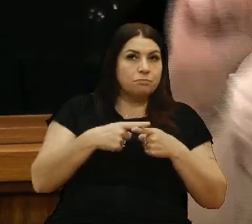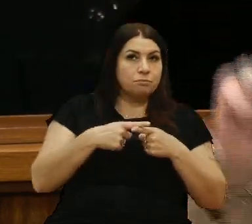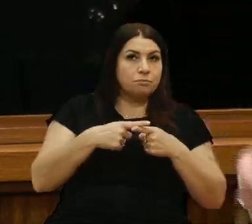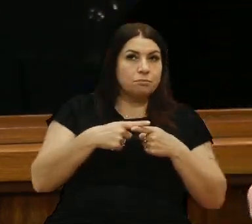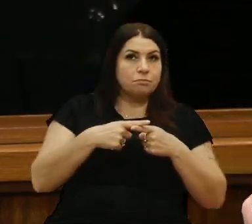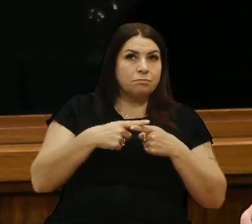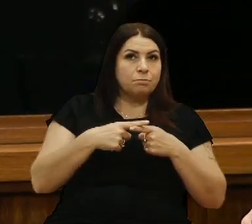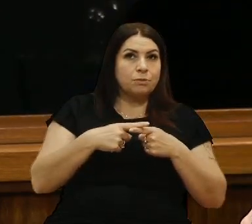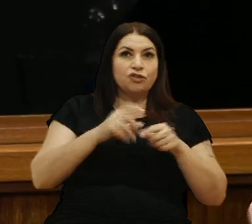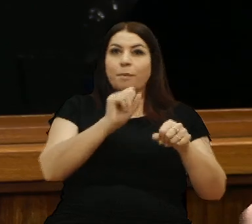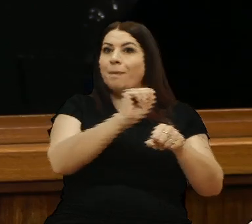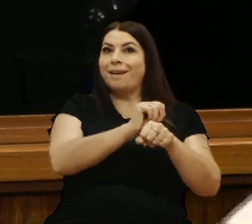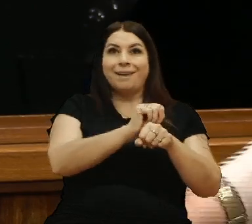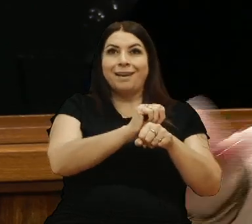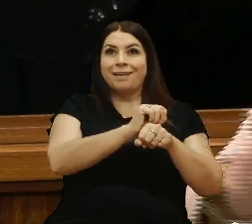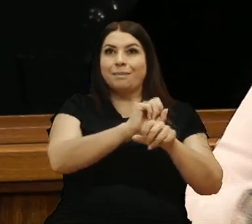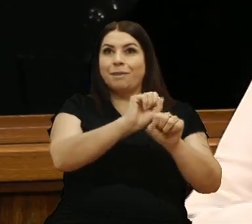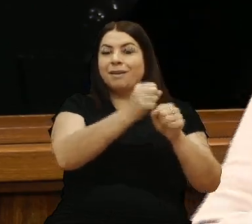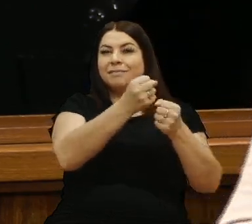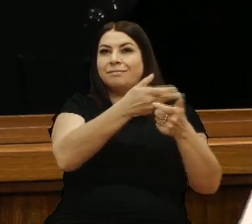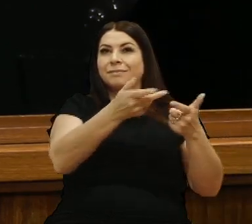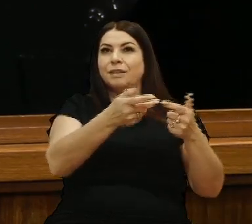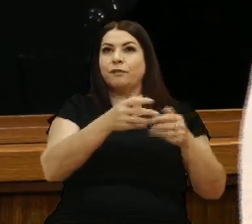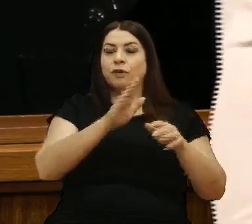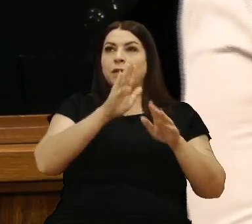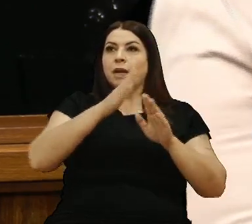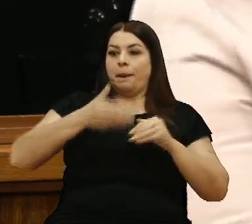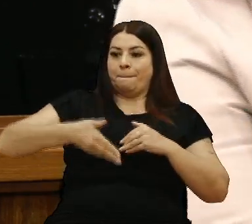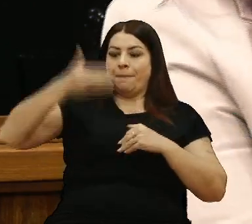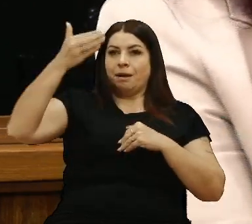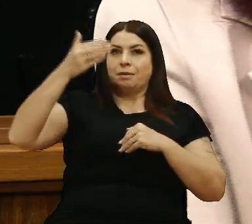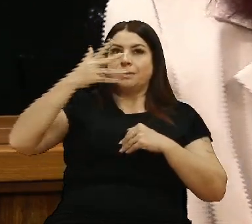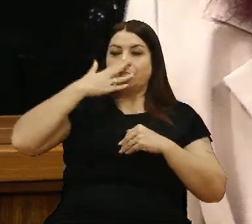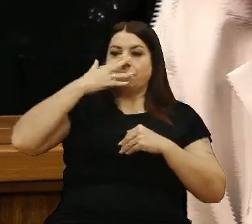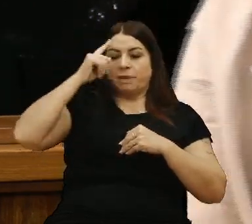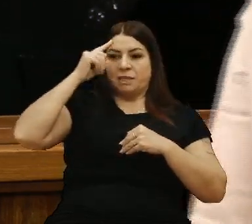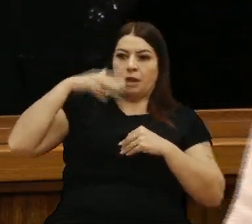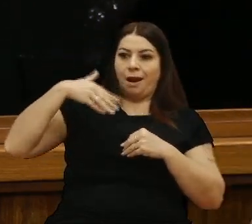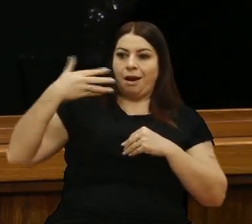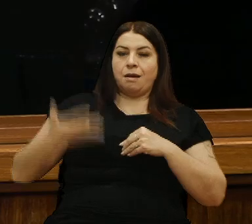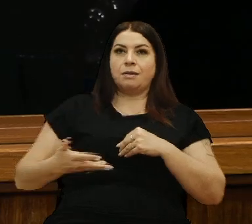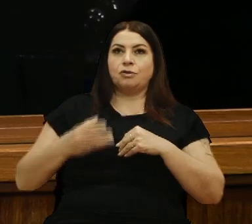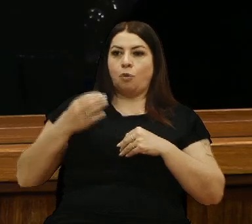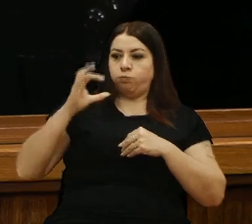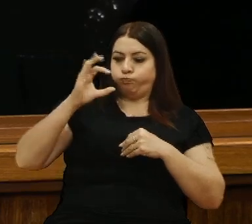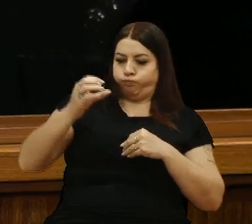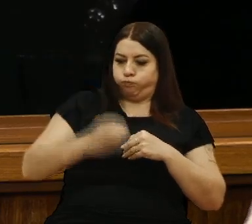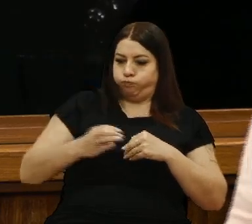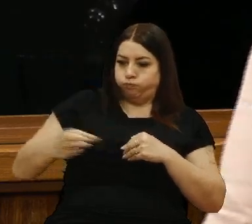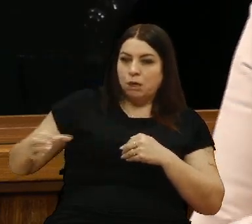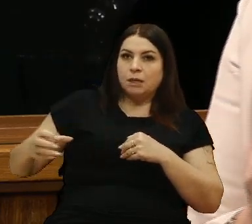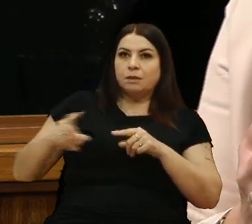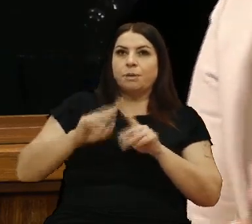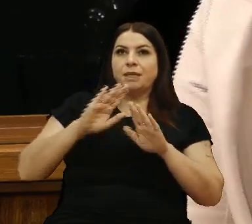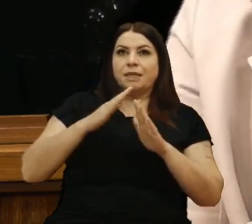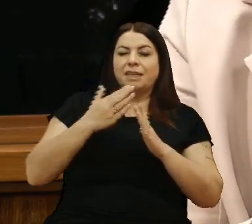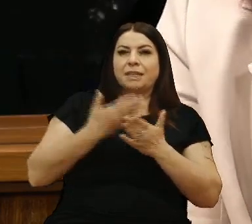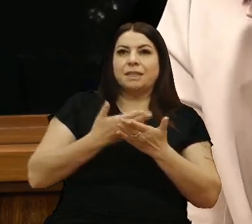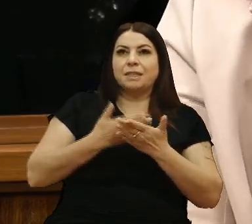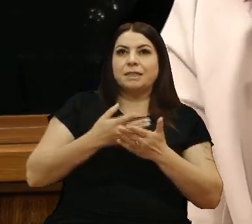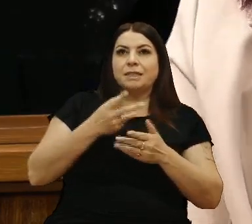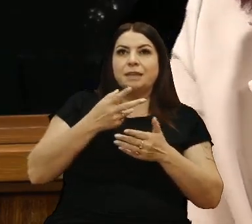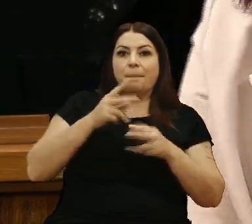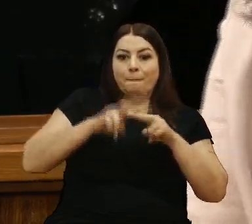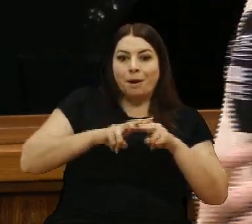estavam interditadas. Eu fui me encostar, a parede parecia que ia cair, tinha buracos no chão, que uma criança prende o pé,